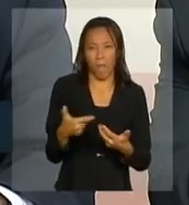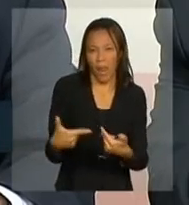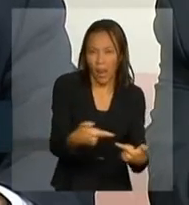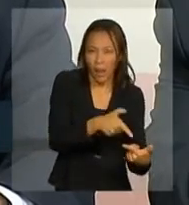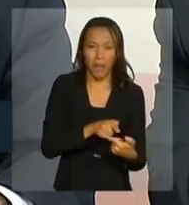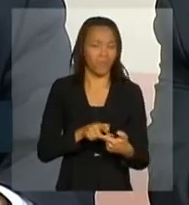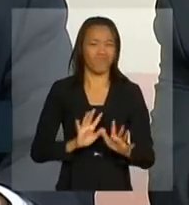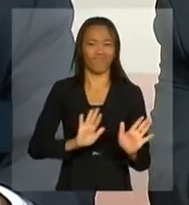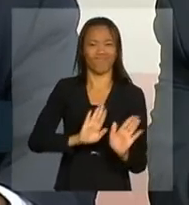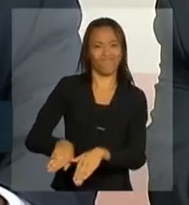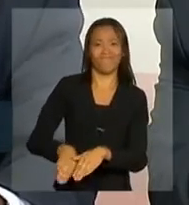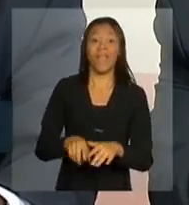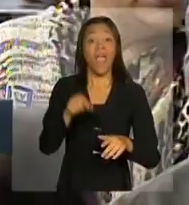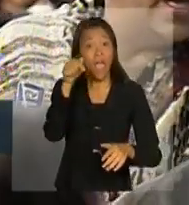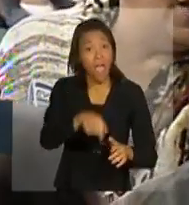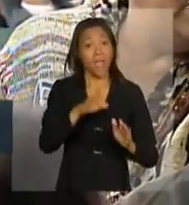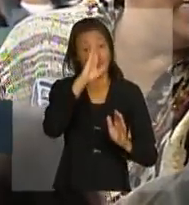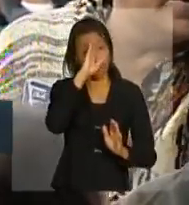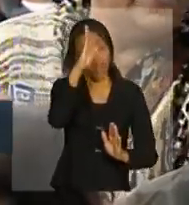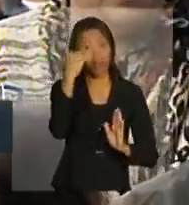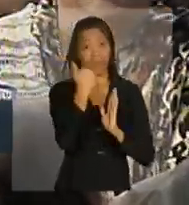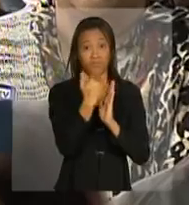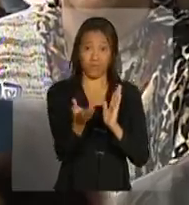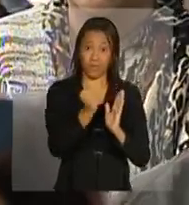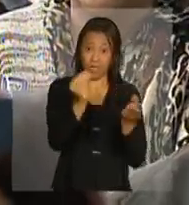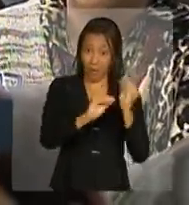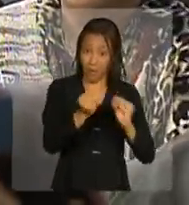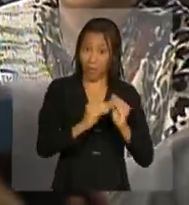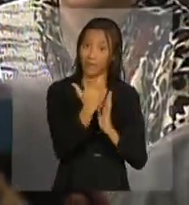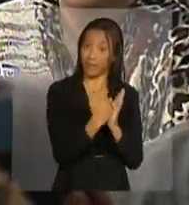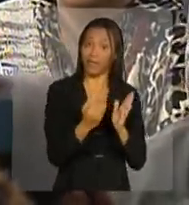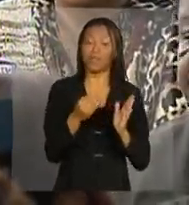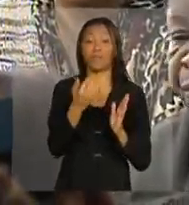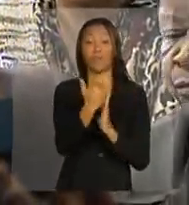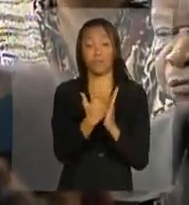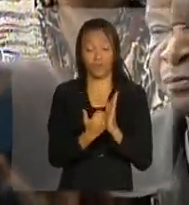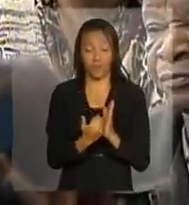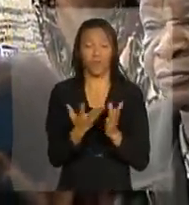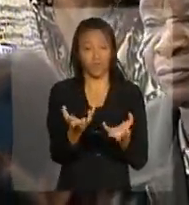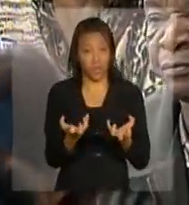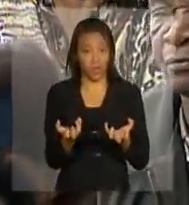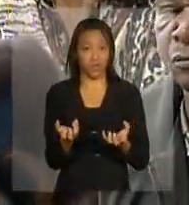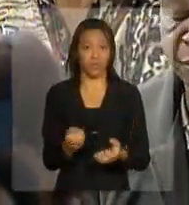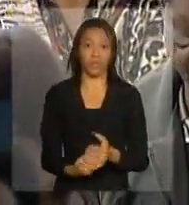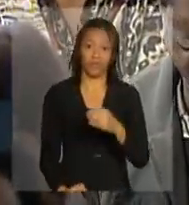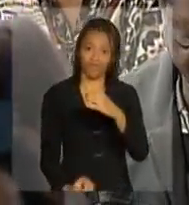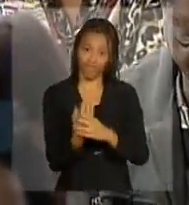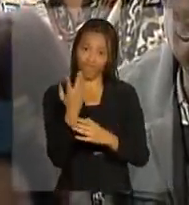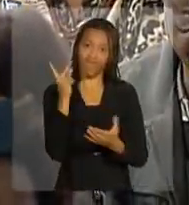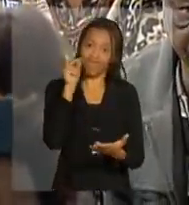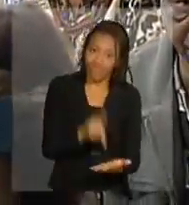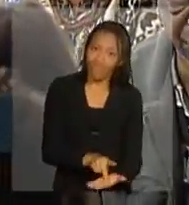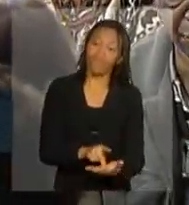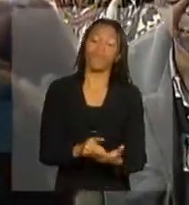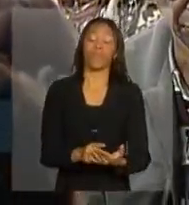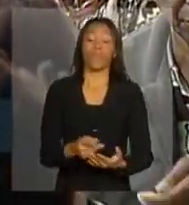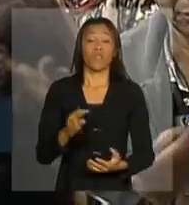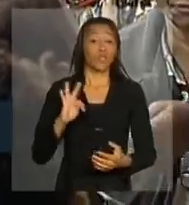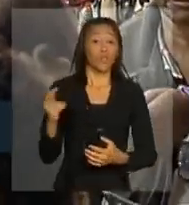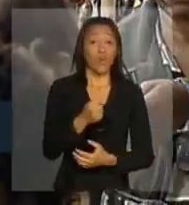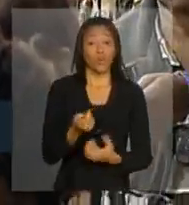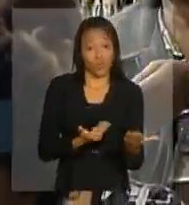sentido desse programa que nós estamos tentando eh implementar. Os nossos jovens, todos sabemos, são os